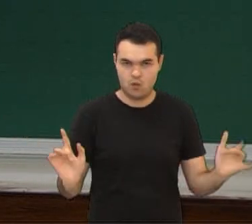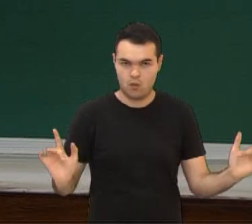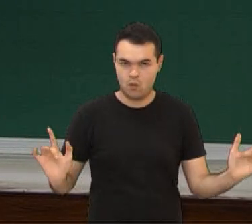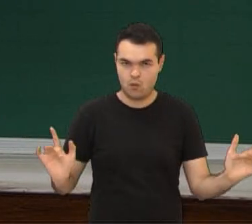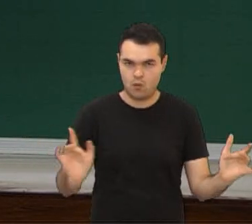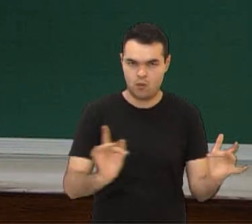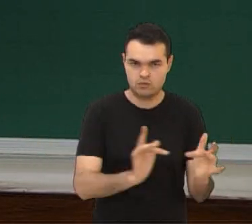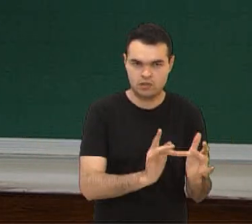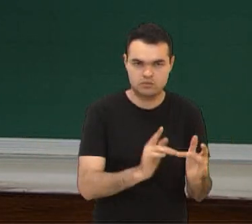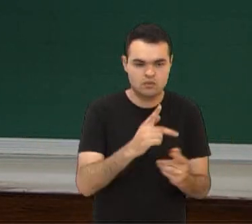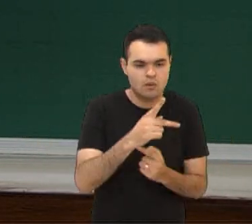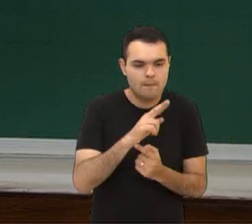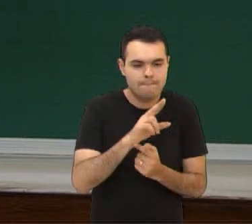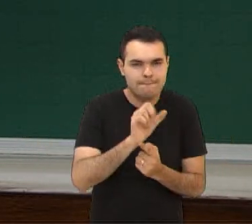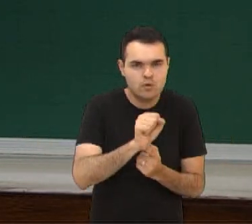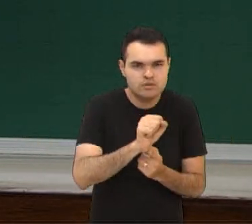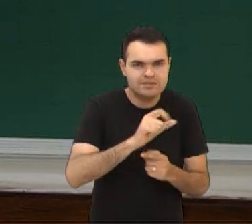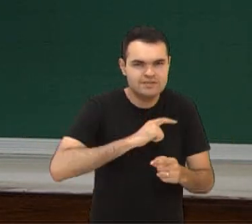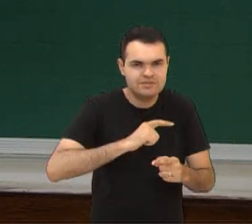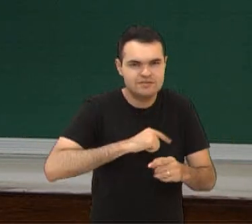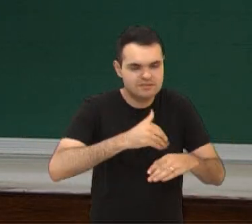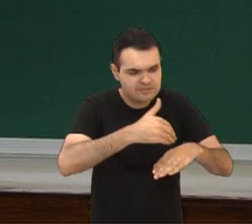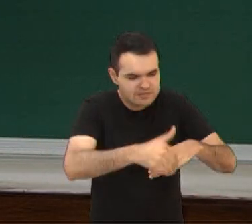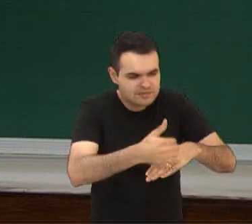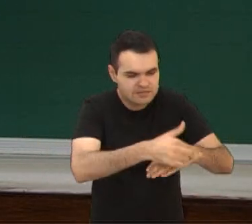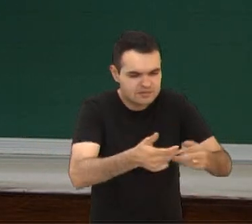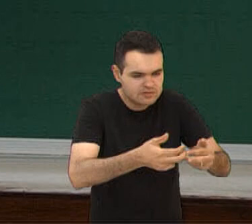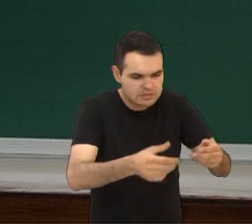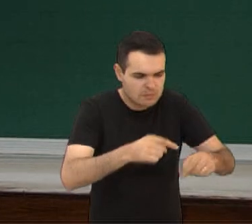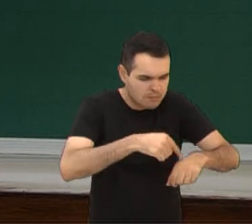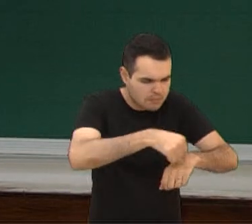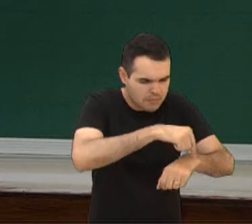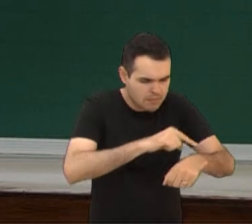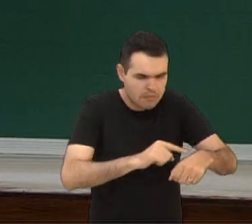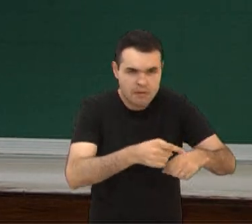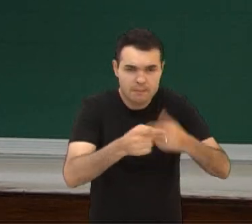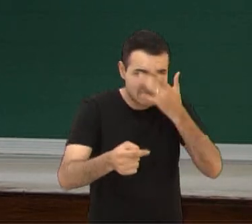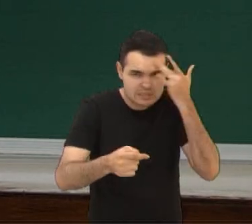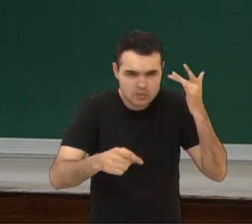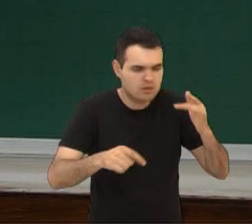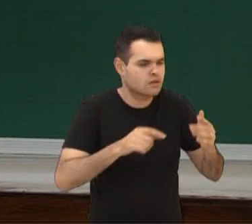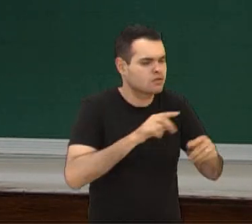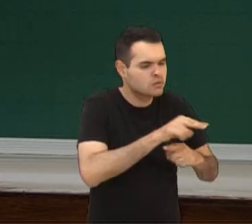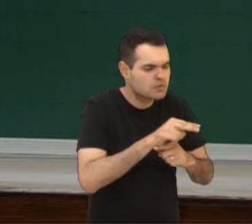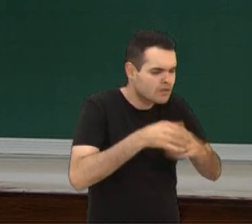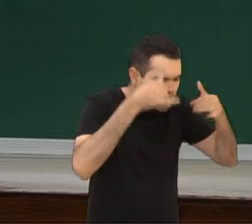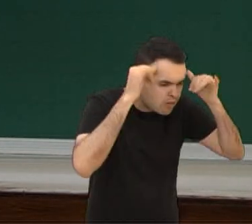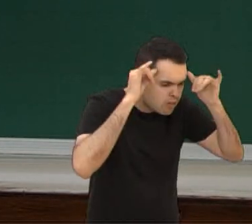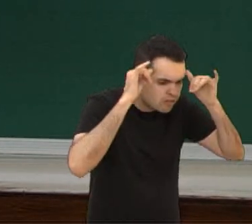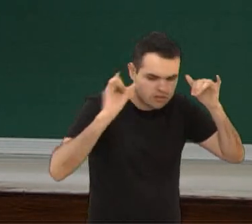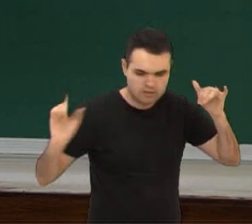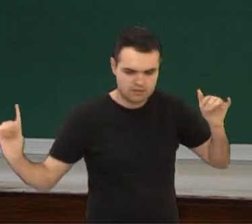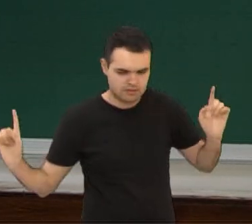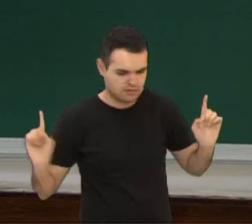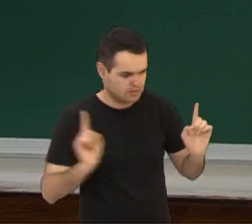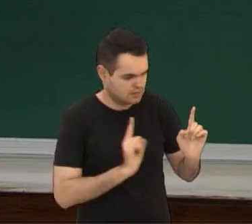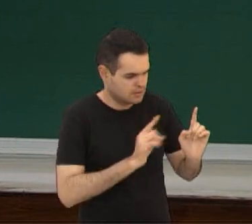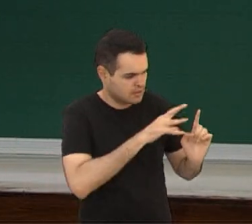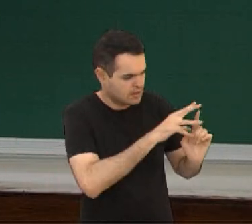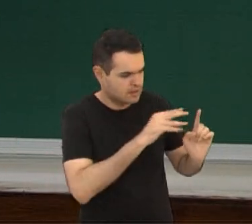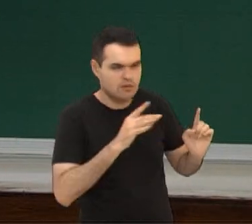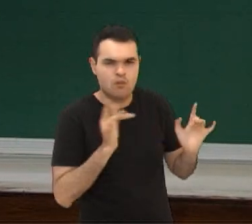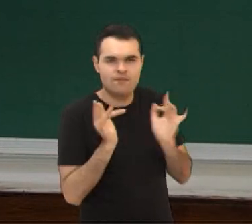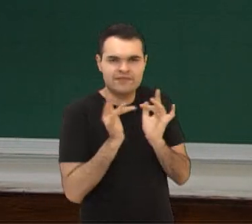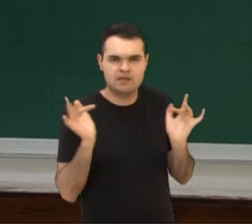com o pus dessas feridas que eram causadas por causa da doença, de uma pessoa que ordenhava vaca, que estava com a varíola